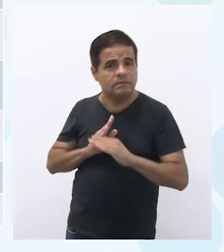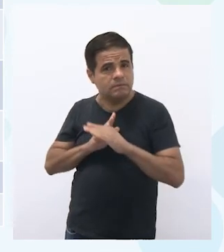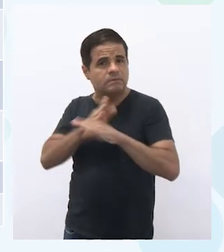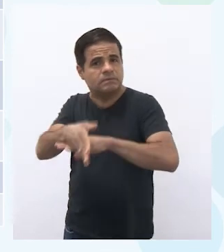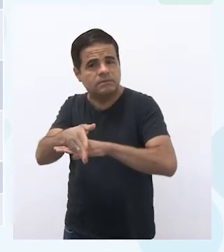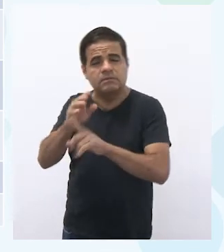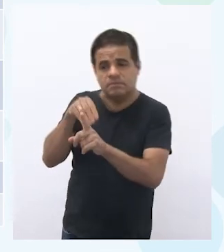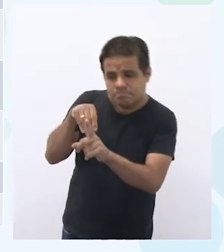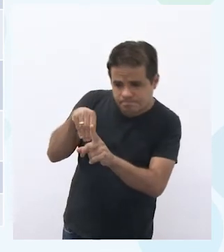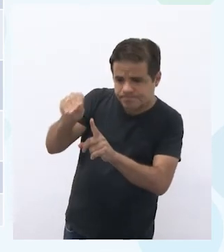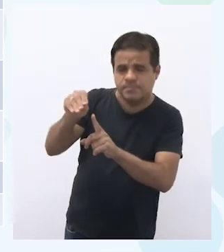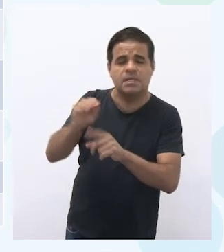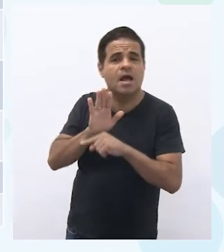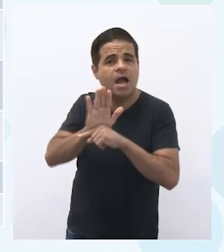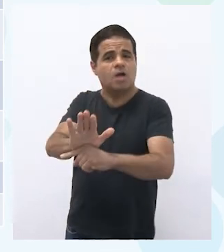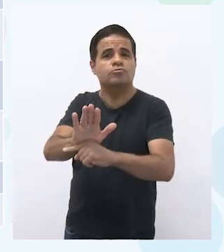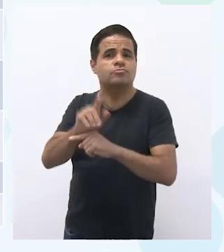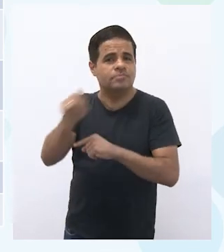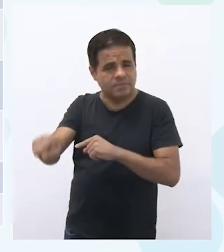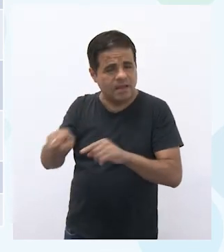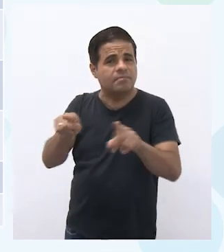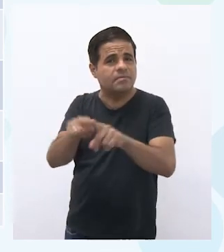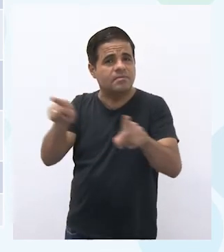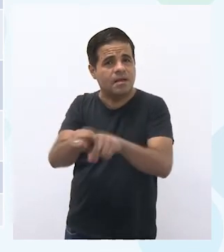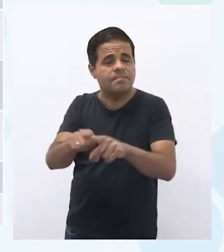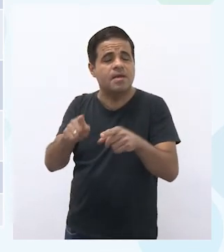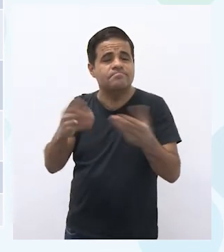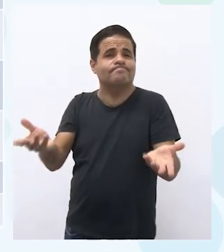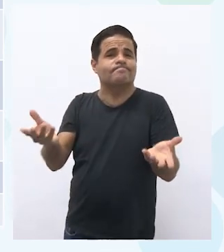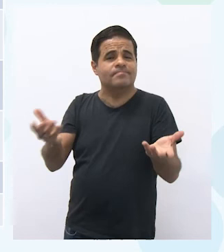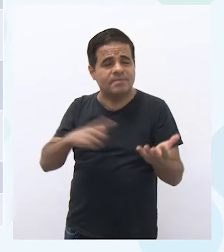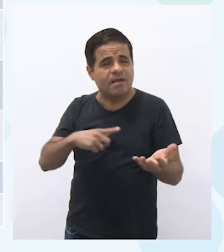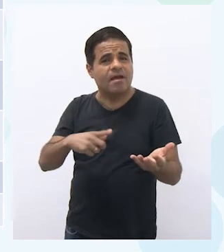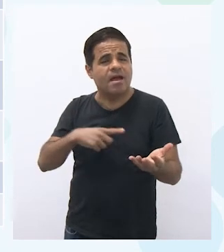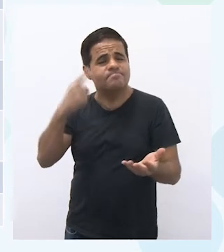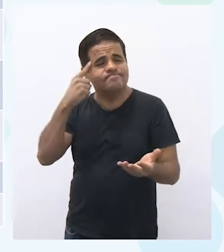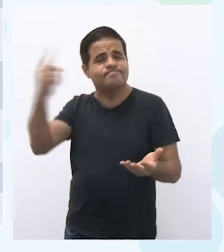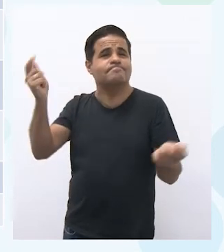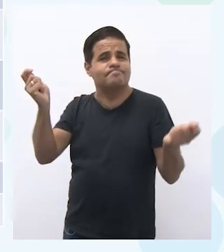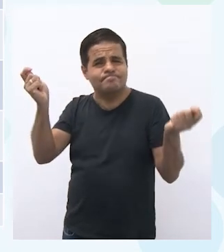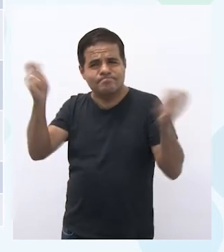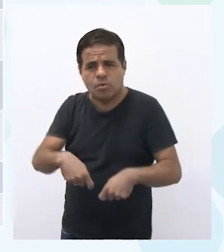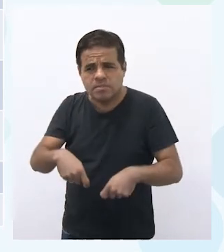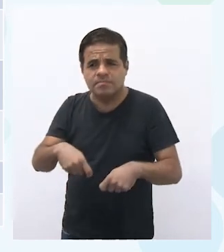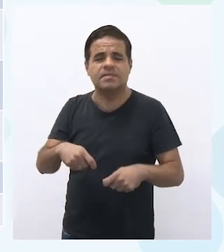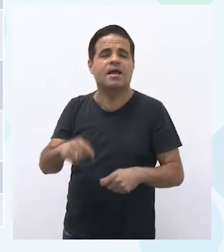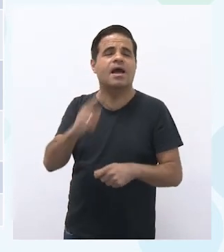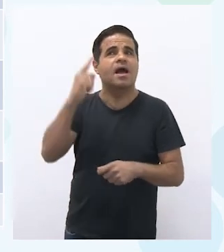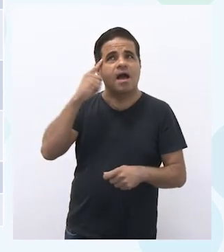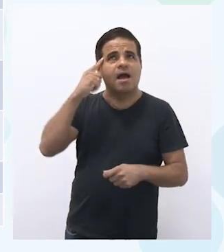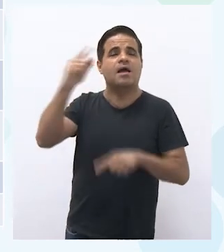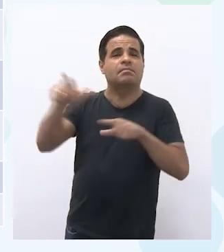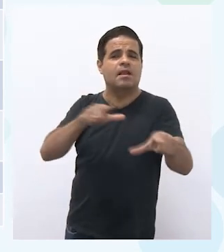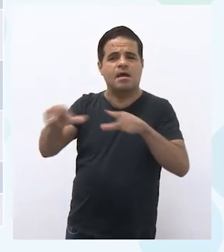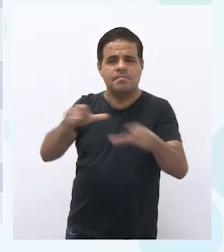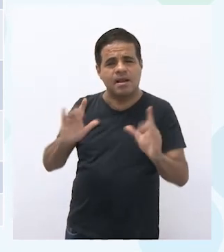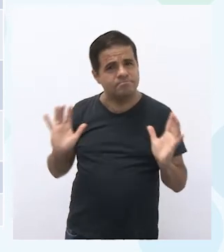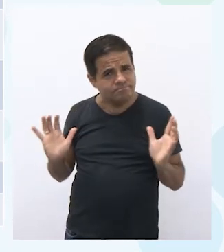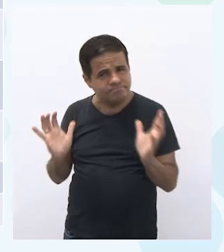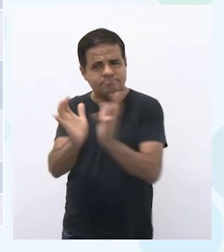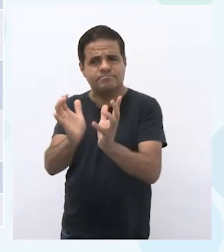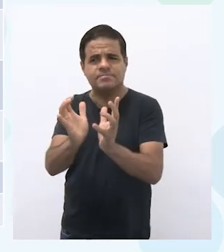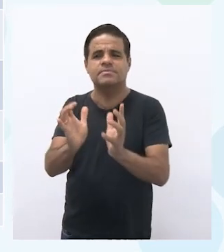interceder, né? E, inclusive, termos uma possibilidade de trabalhar